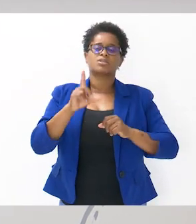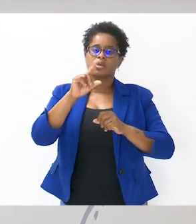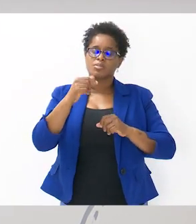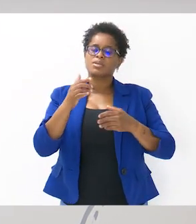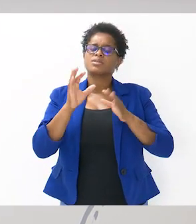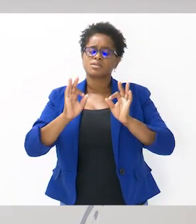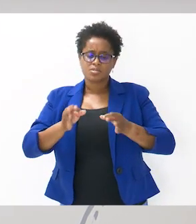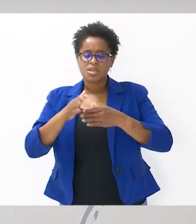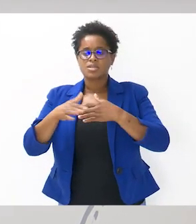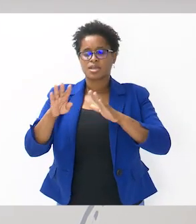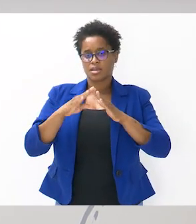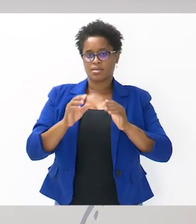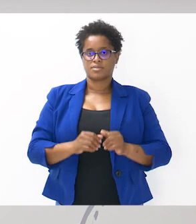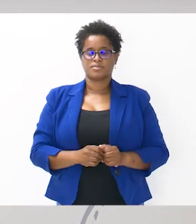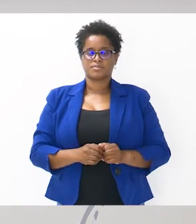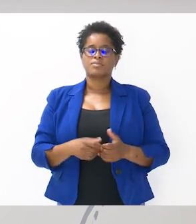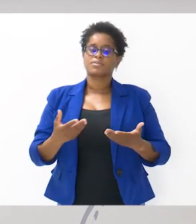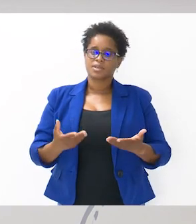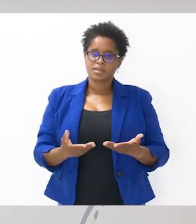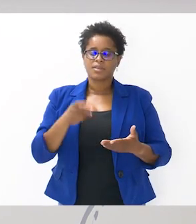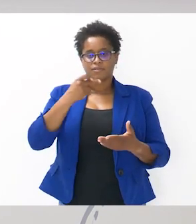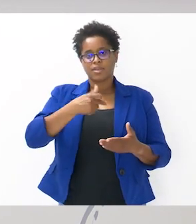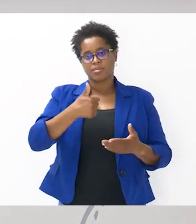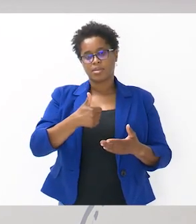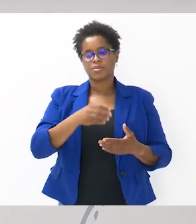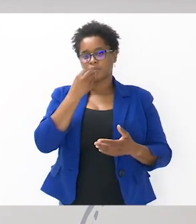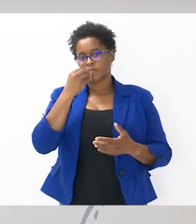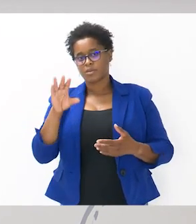sempre que saem de casa. E fiquem bem.